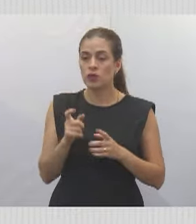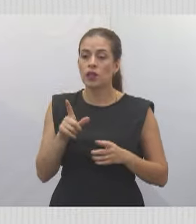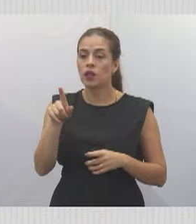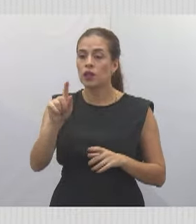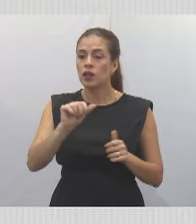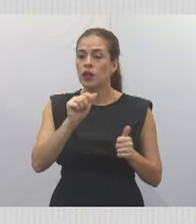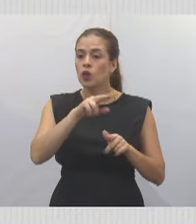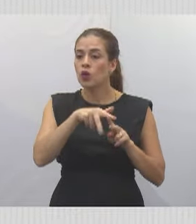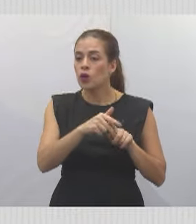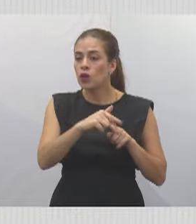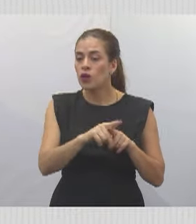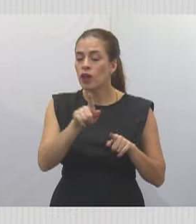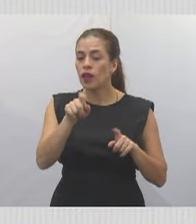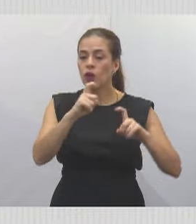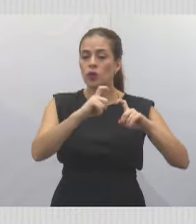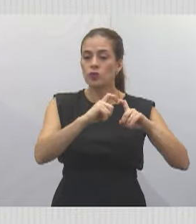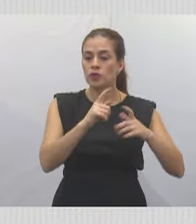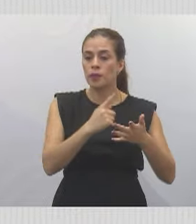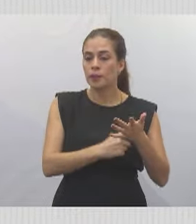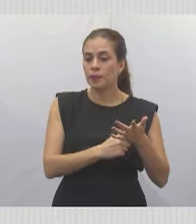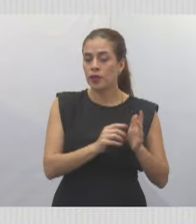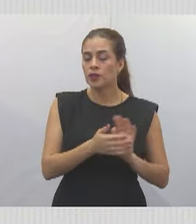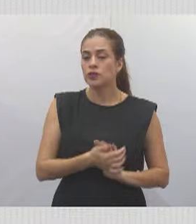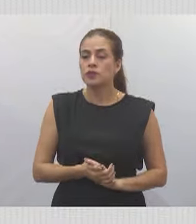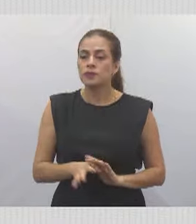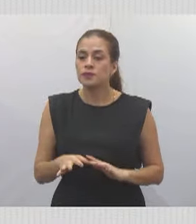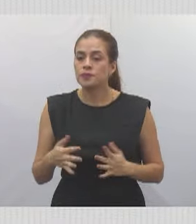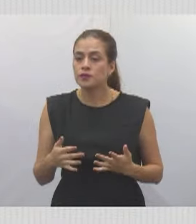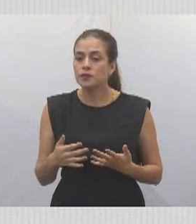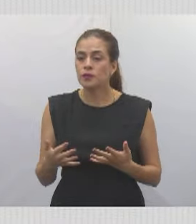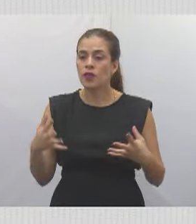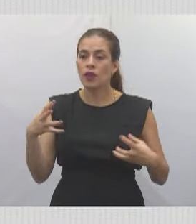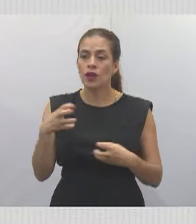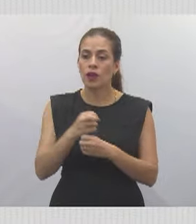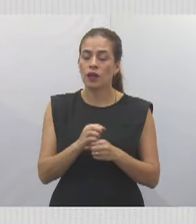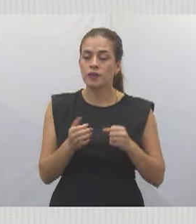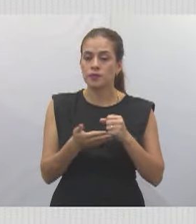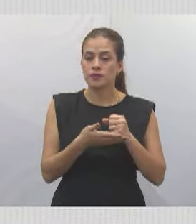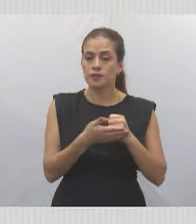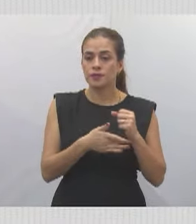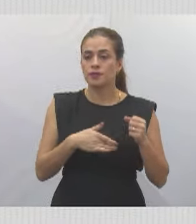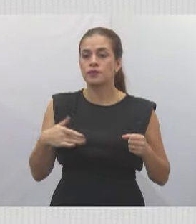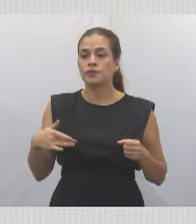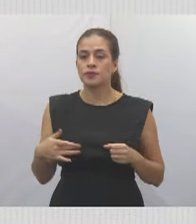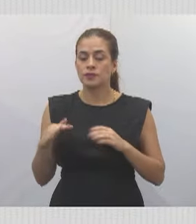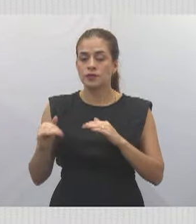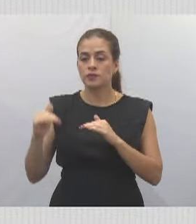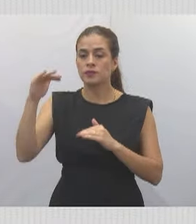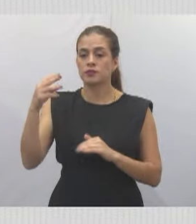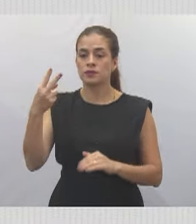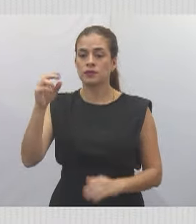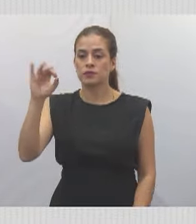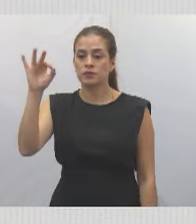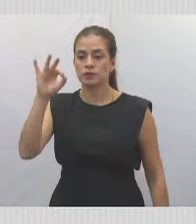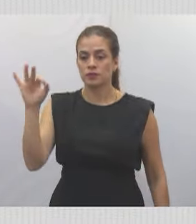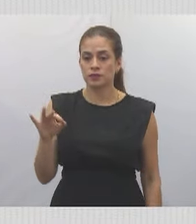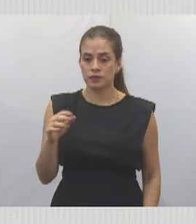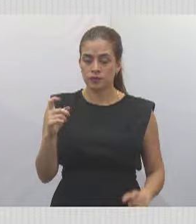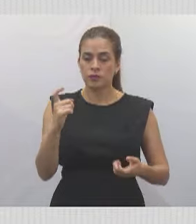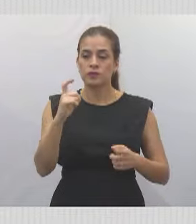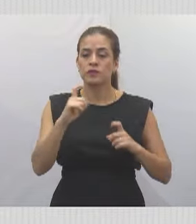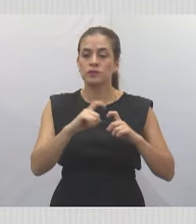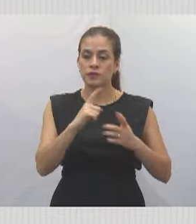médicas, e aqui é o quadro geral de consultas médicas. Fechamos então na atenção básica um aumento de 20% nas consultas ofertadas